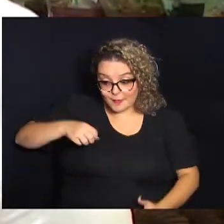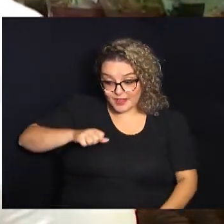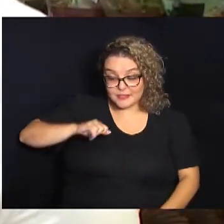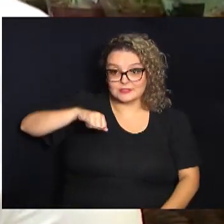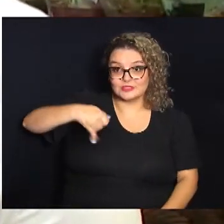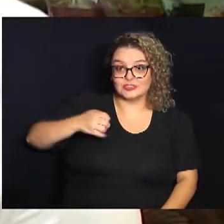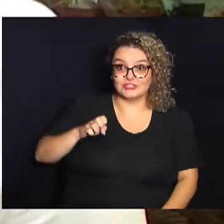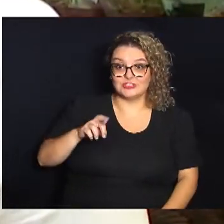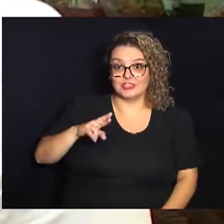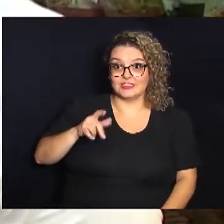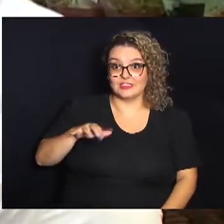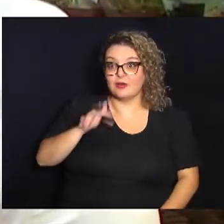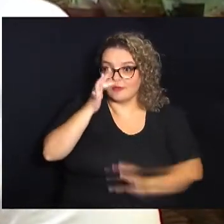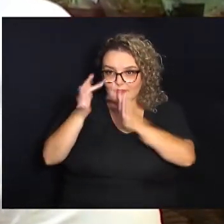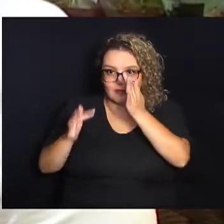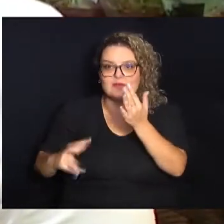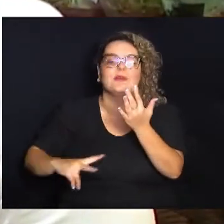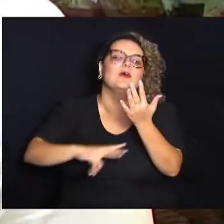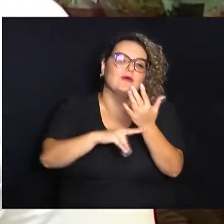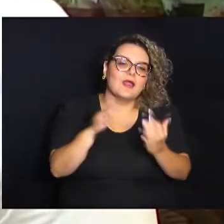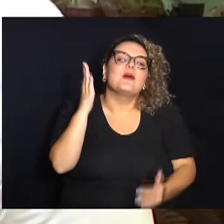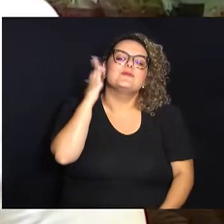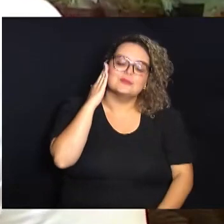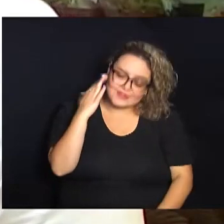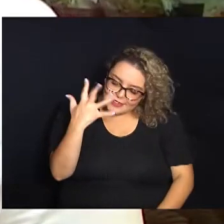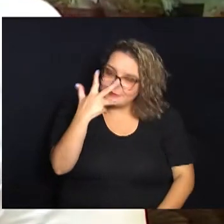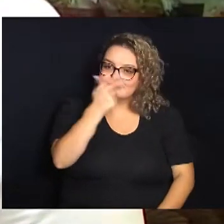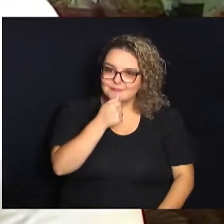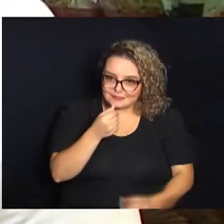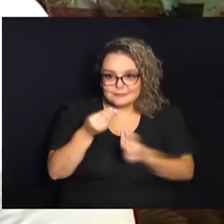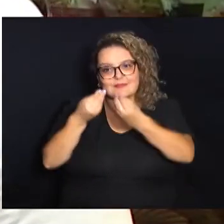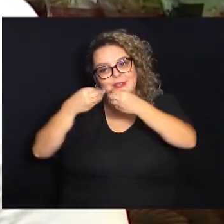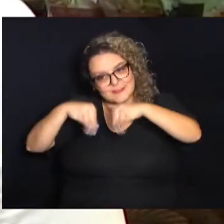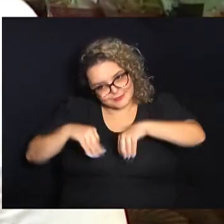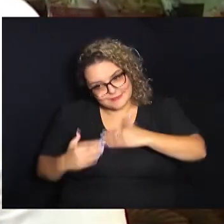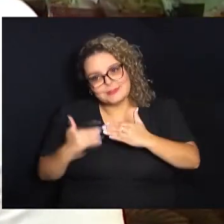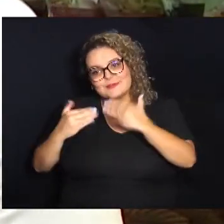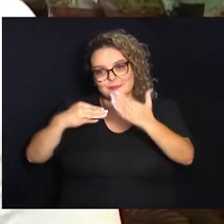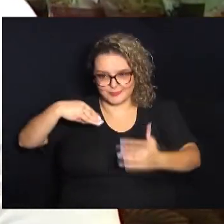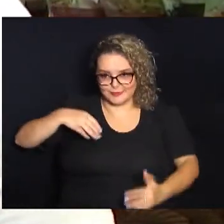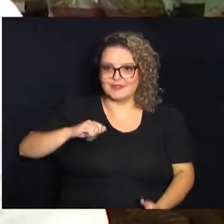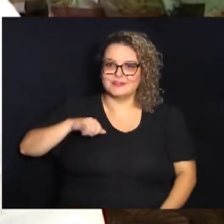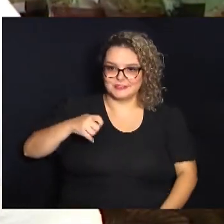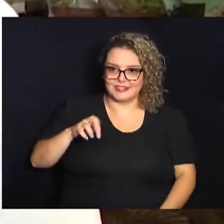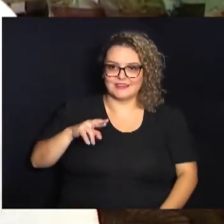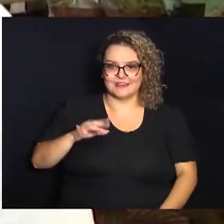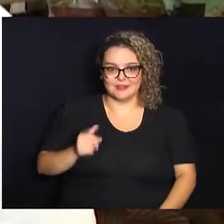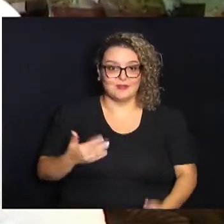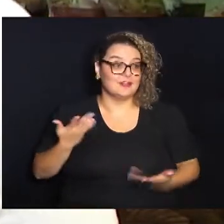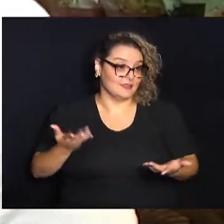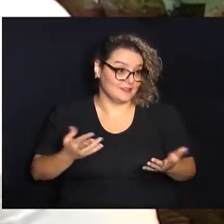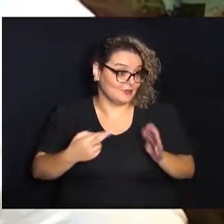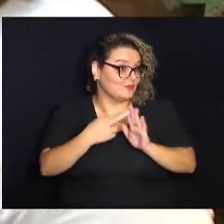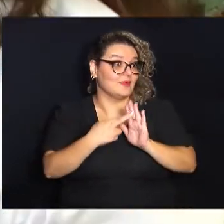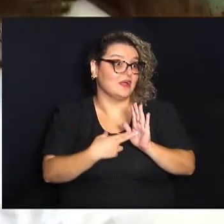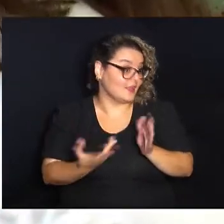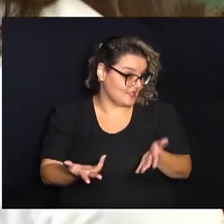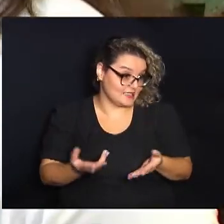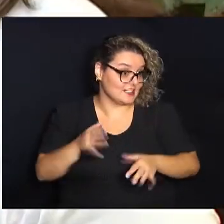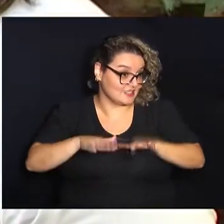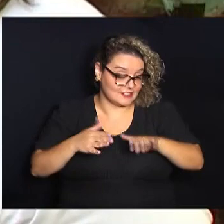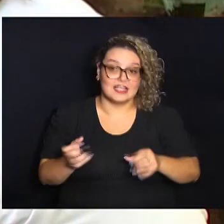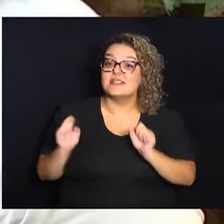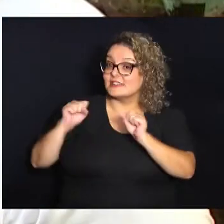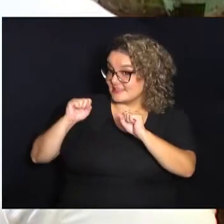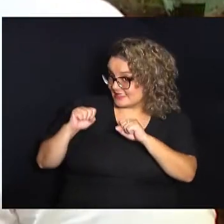flor, corta. Eu sei que é bonitinho, mas está prejudicando o desenvolvimento dele, tá? Já pode colocar numa receita, de repente, né? Isso,